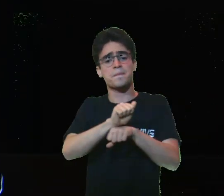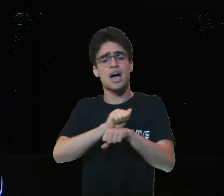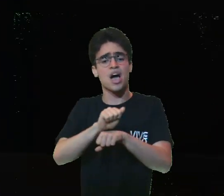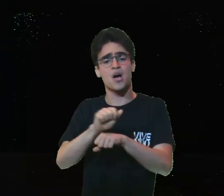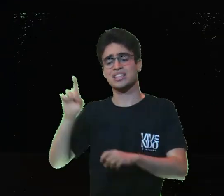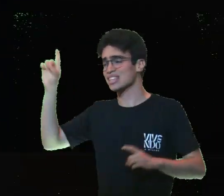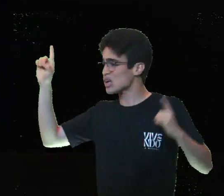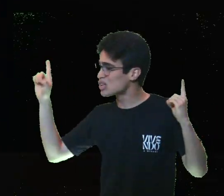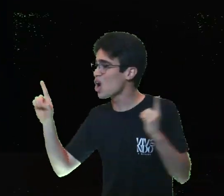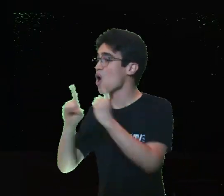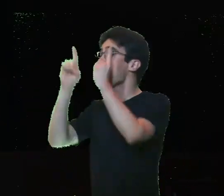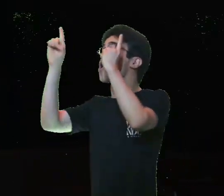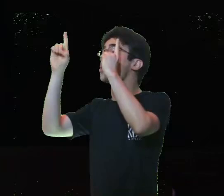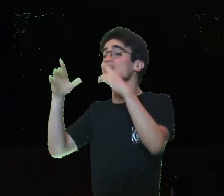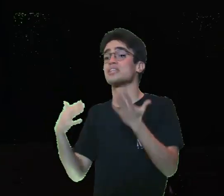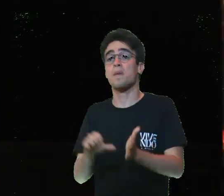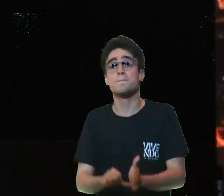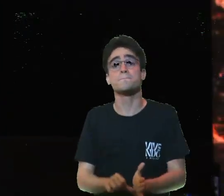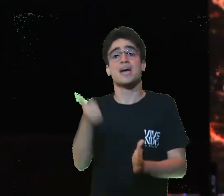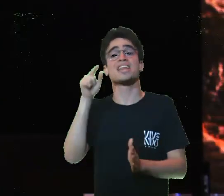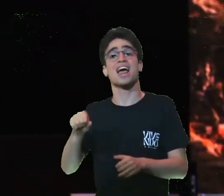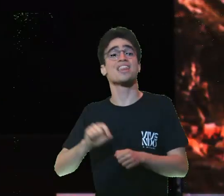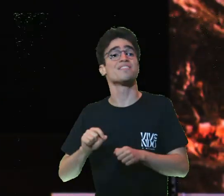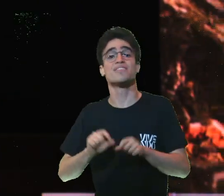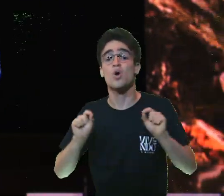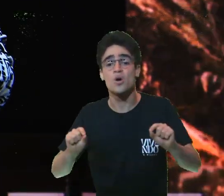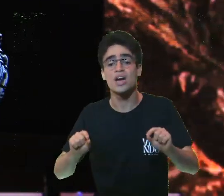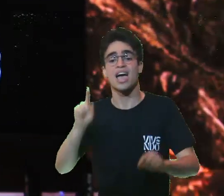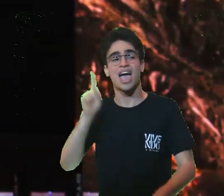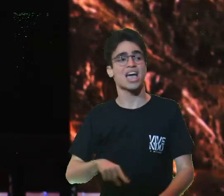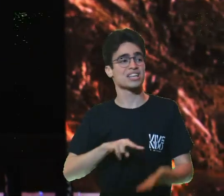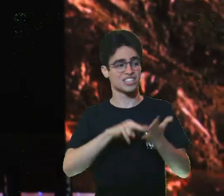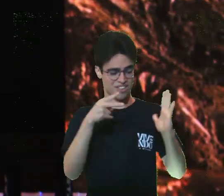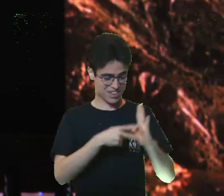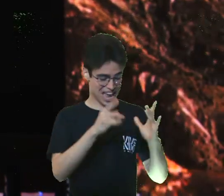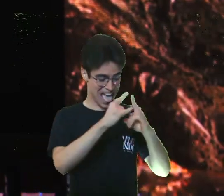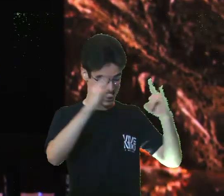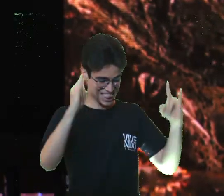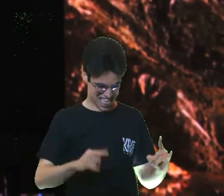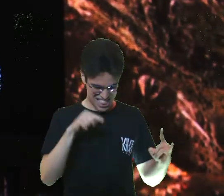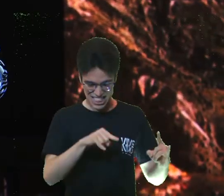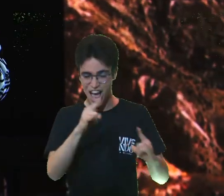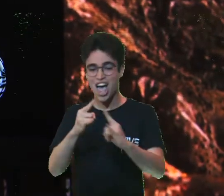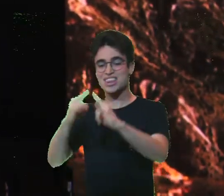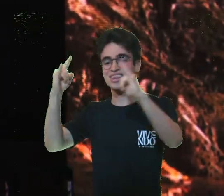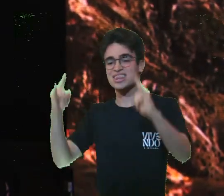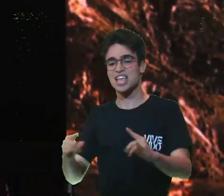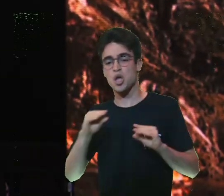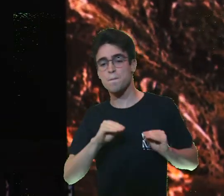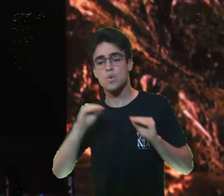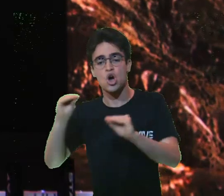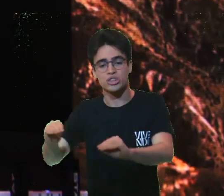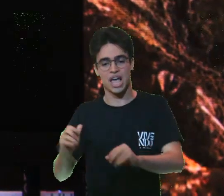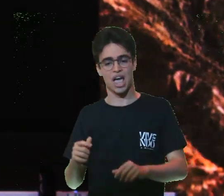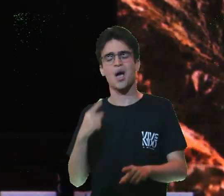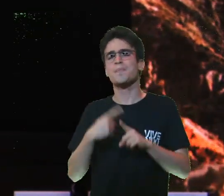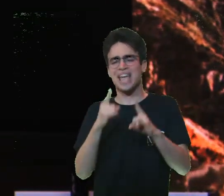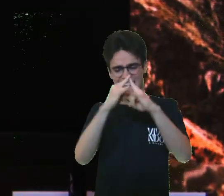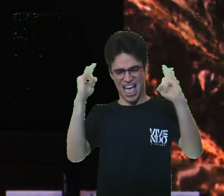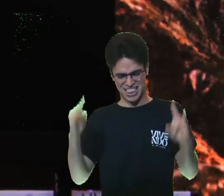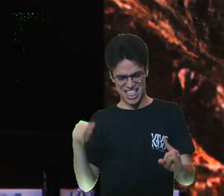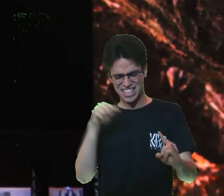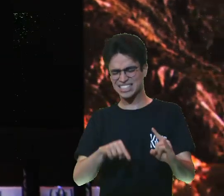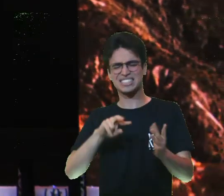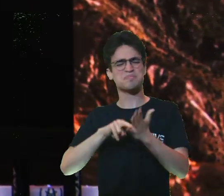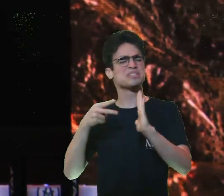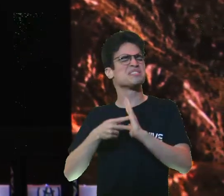coisa que ele fez foi mudar as suas tendas. Gente, a tenda naquela época era lugar de